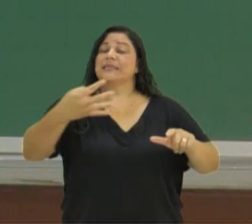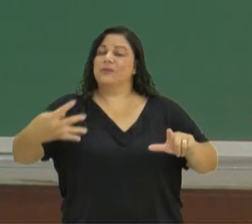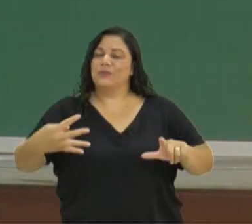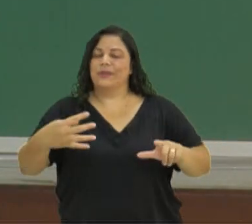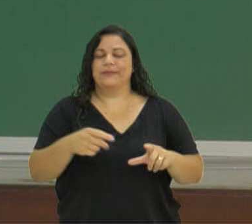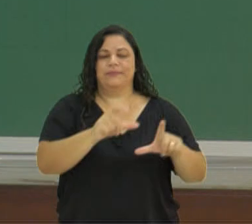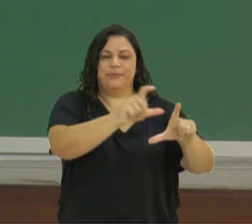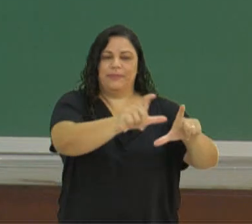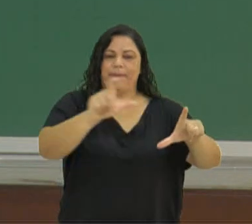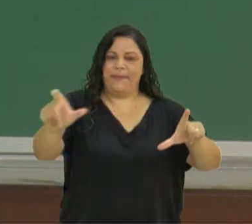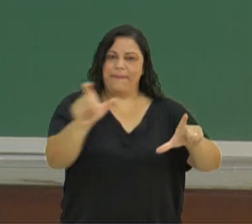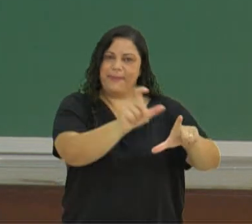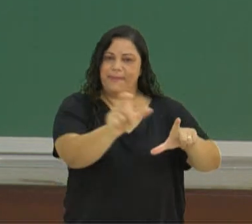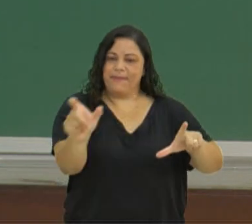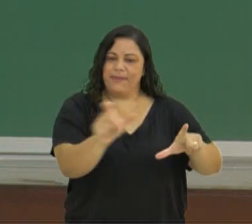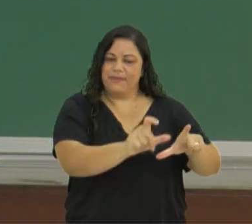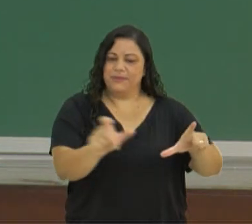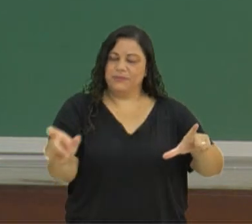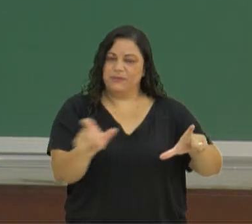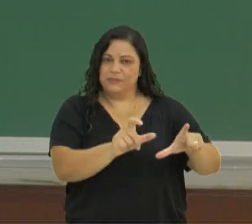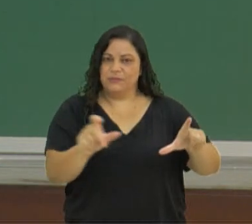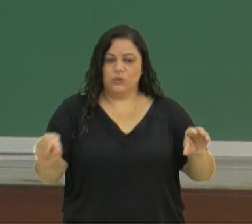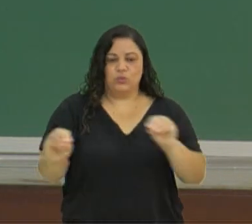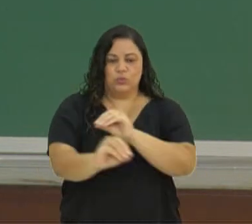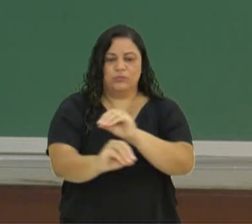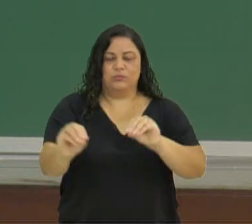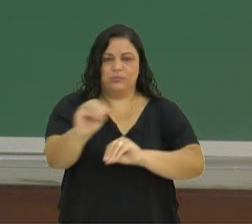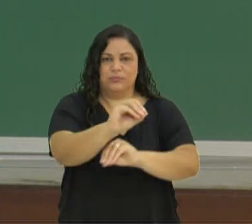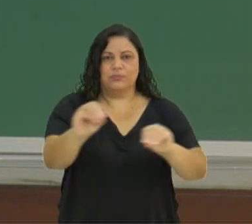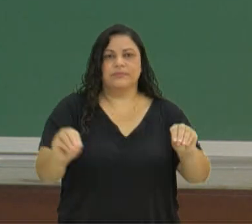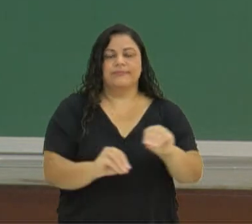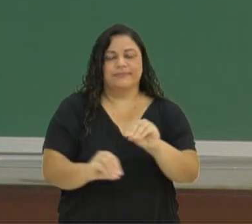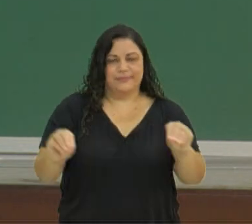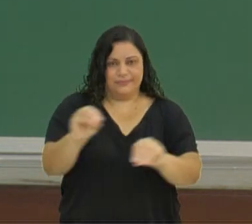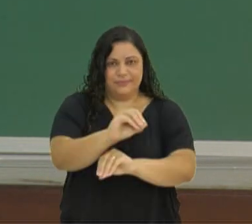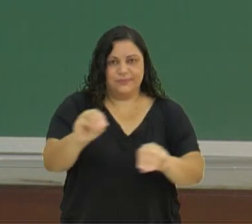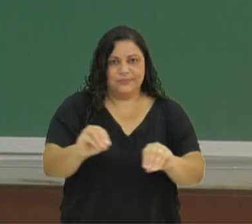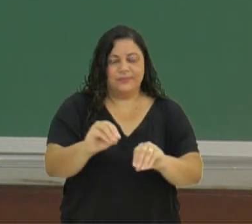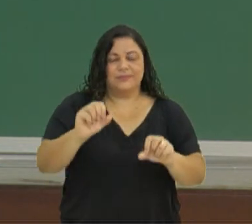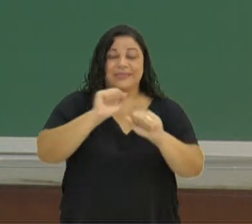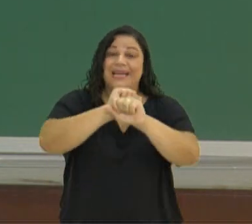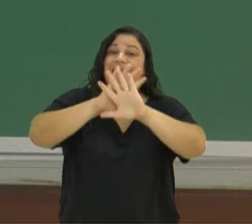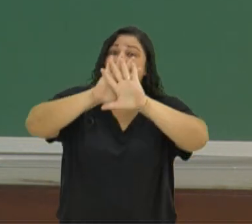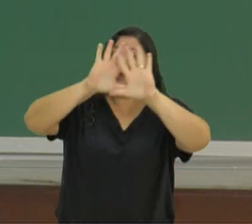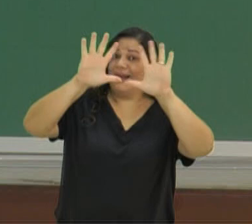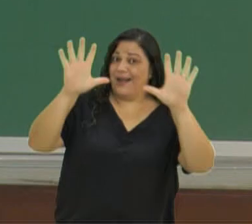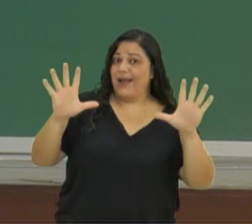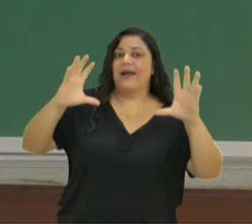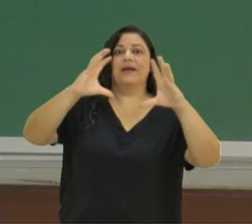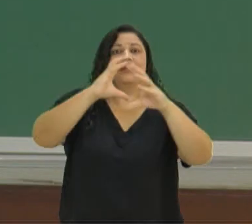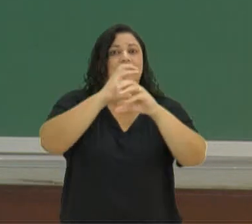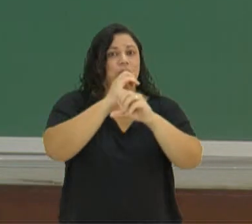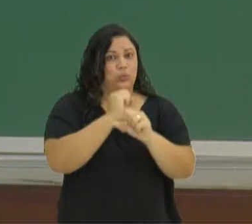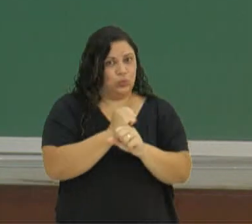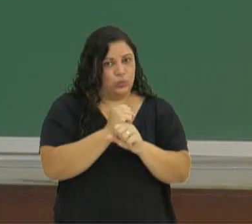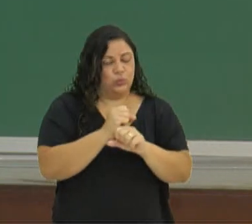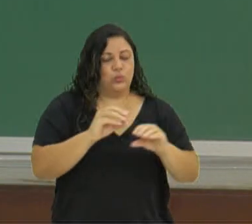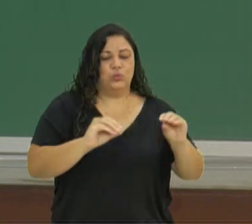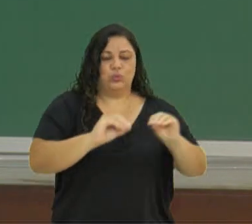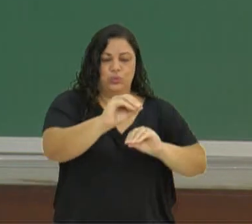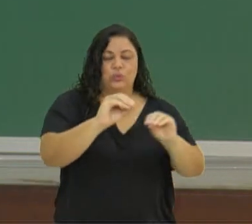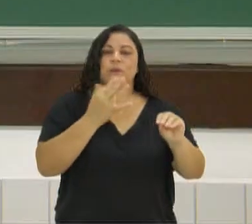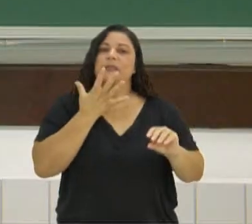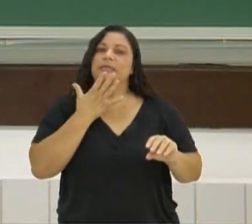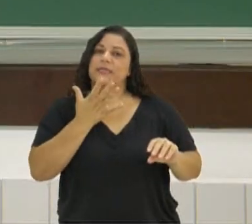colunas, que são alternadamente em claras e casas escuras. Cada jogador possui 16